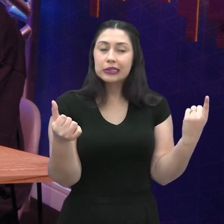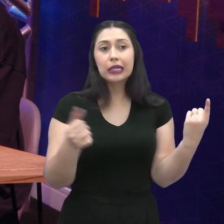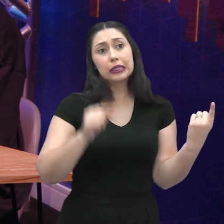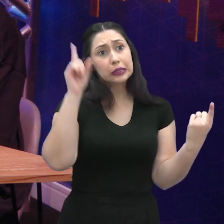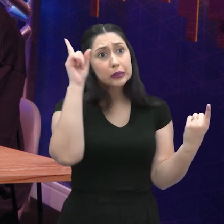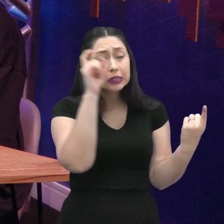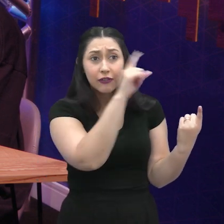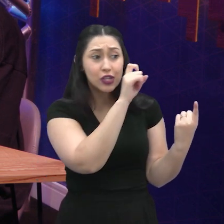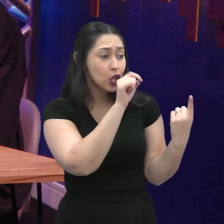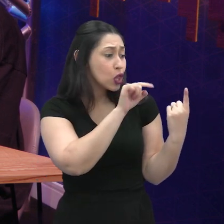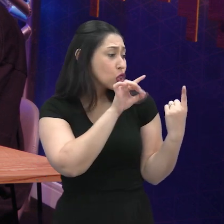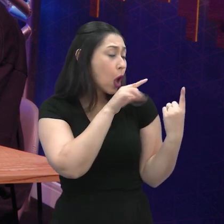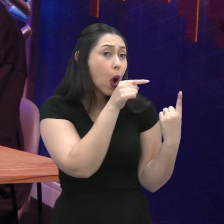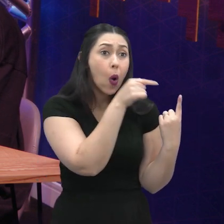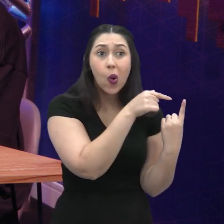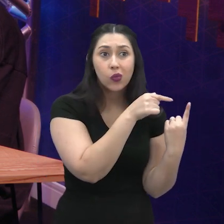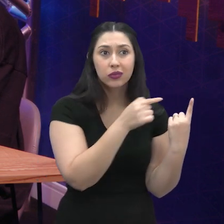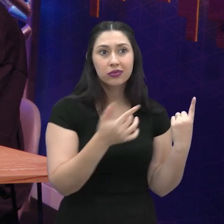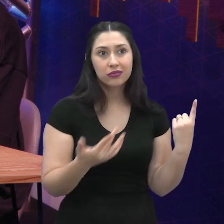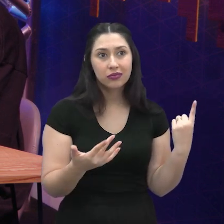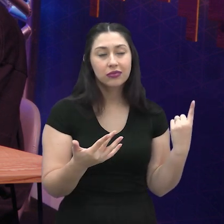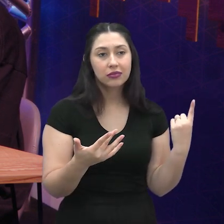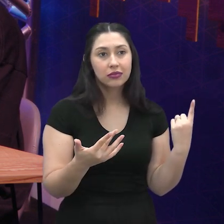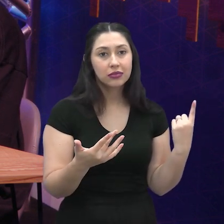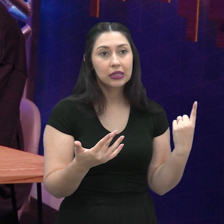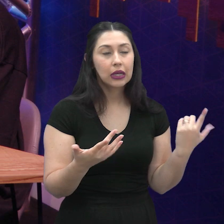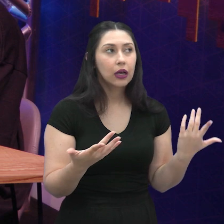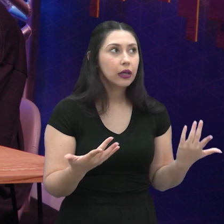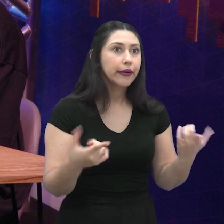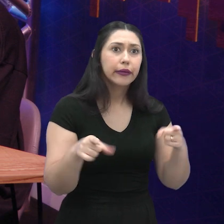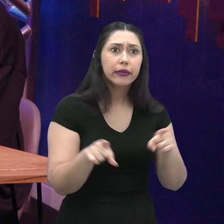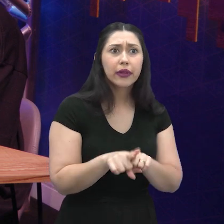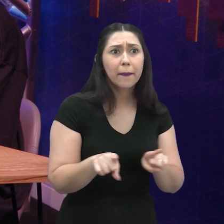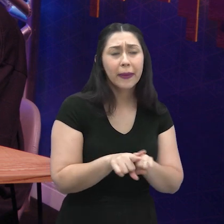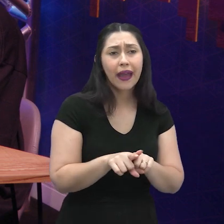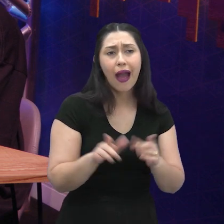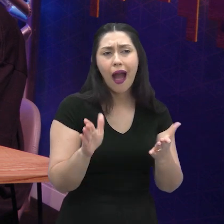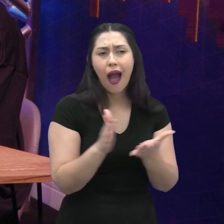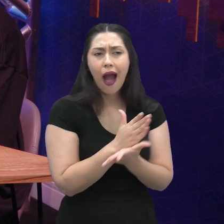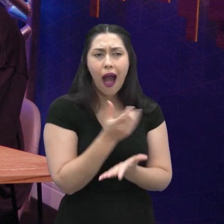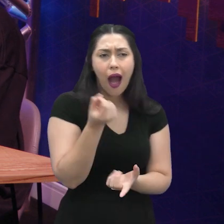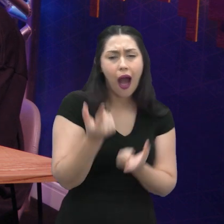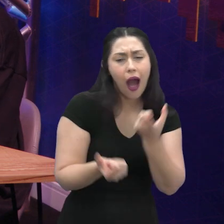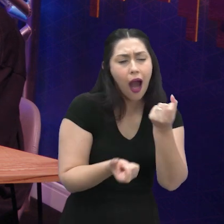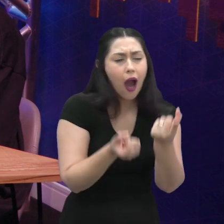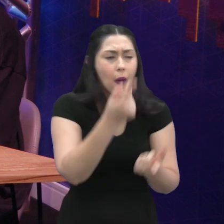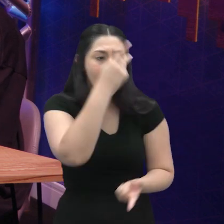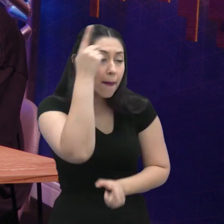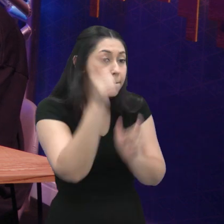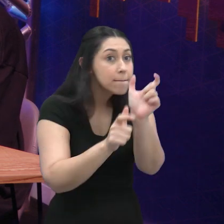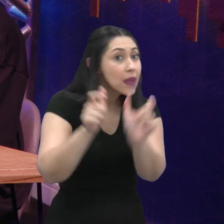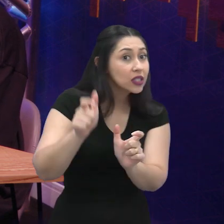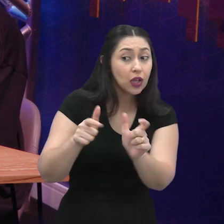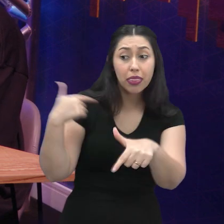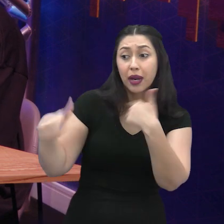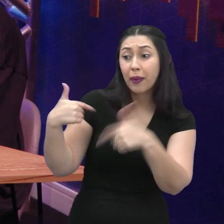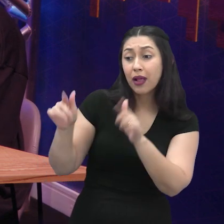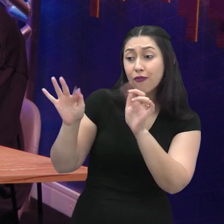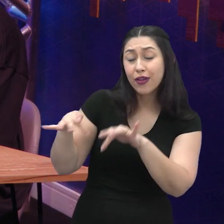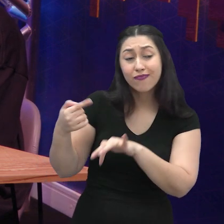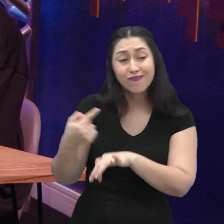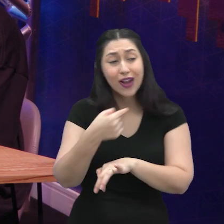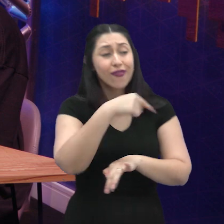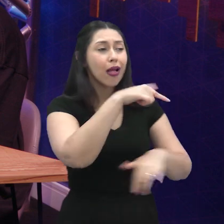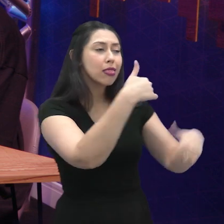6 dias direto, né? E só tem um dia de descanso. Isso sem contar, né, as pessoas que saem do trabalho e ainda